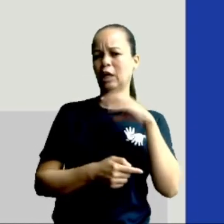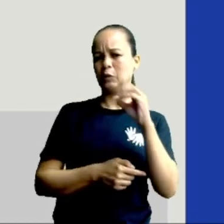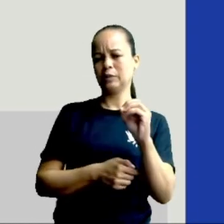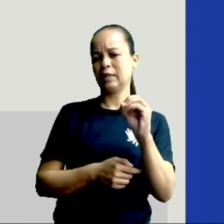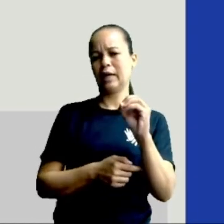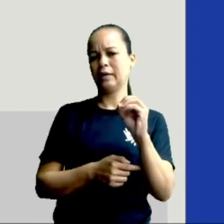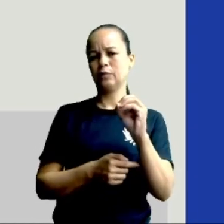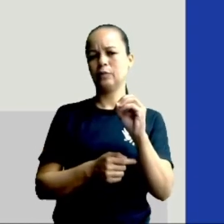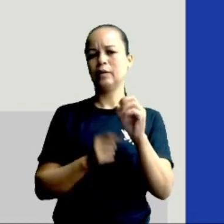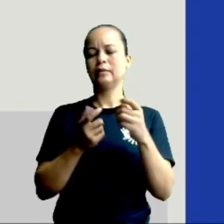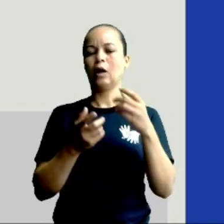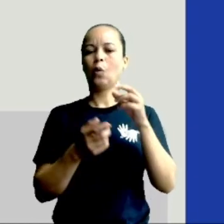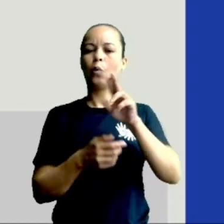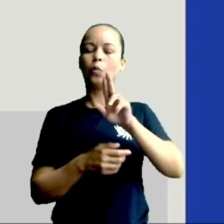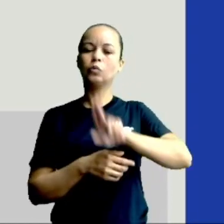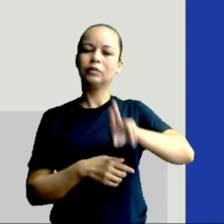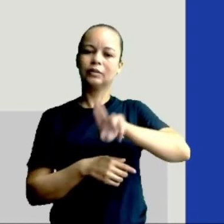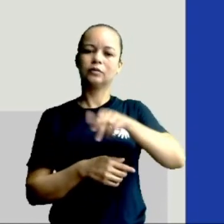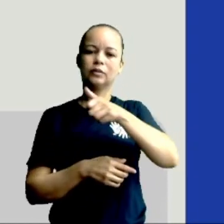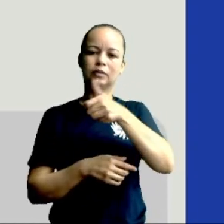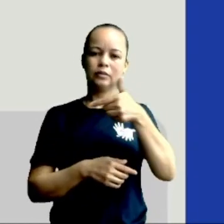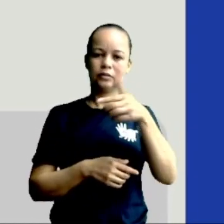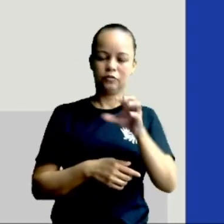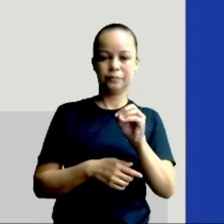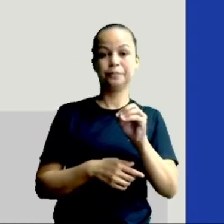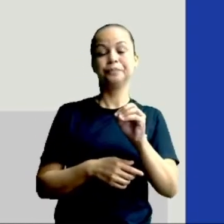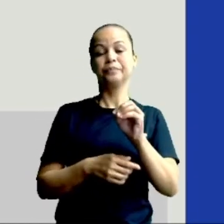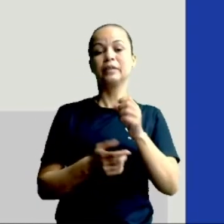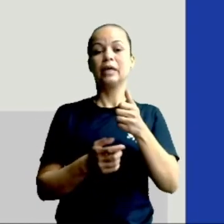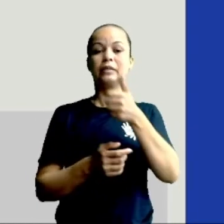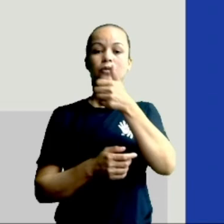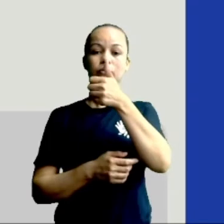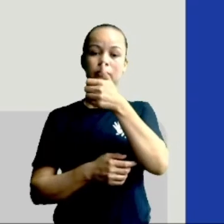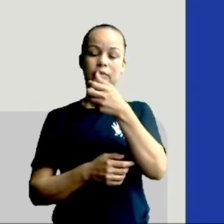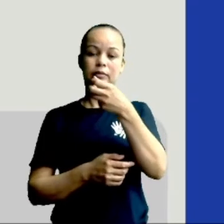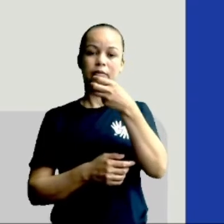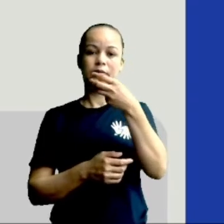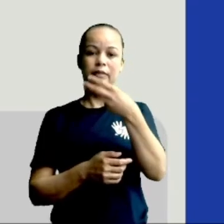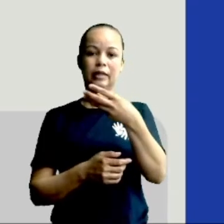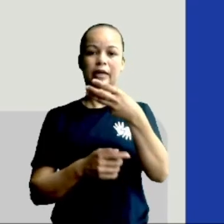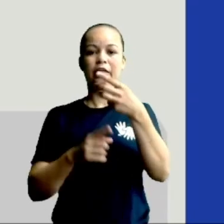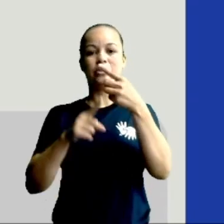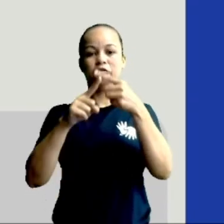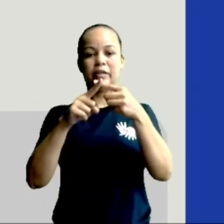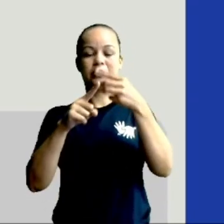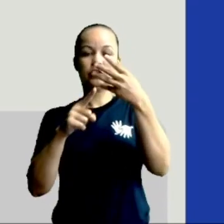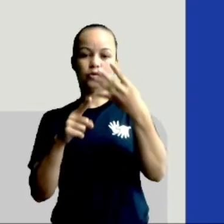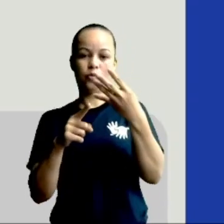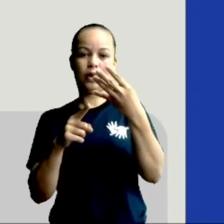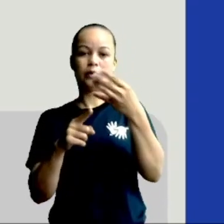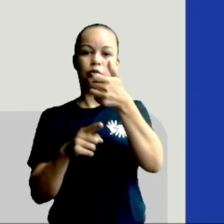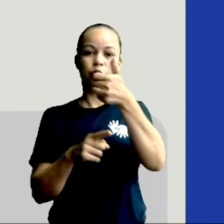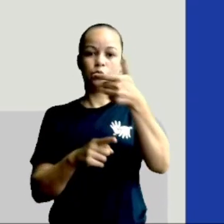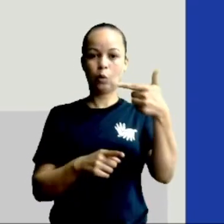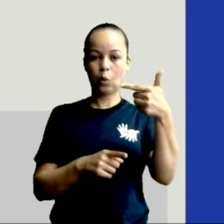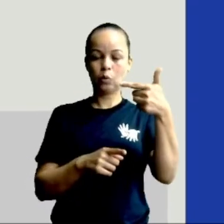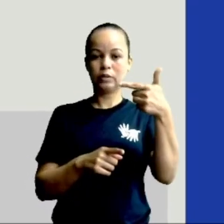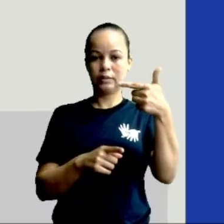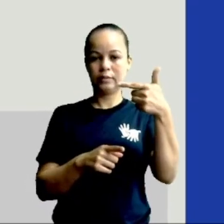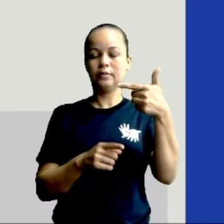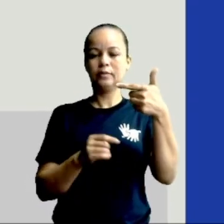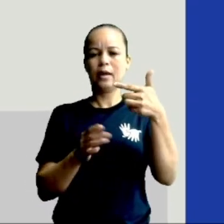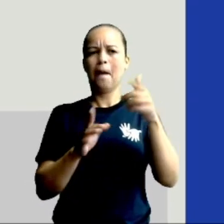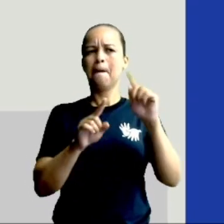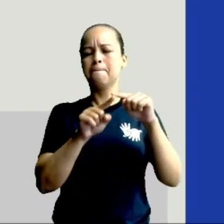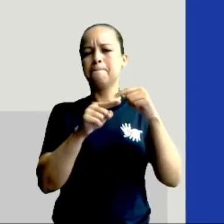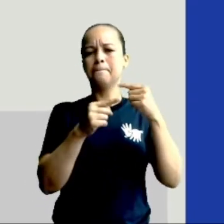usando 120. Então, 3 vezes 4, 12. Vou subtrair esse valor, vou zerar.